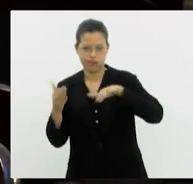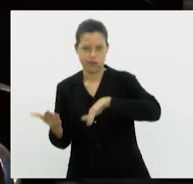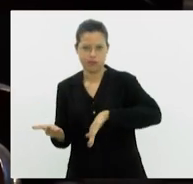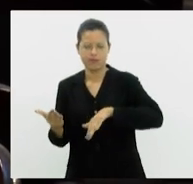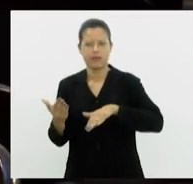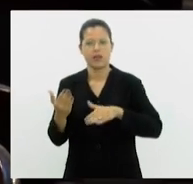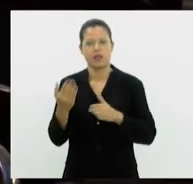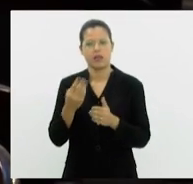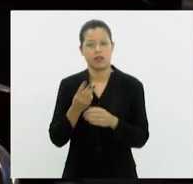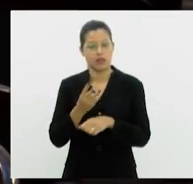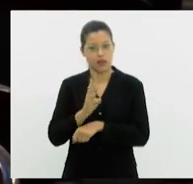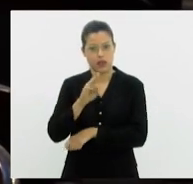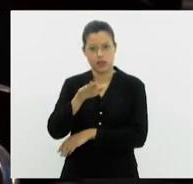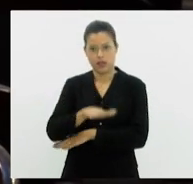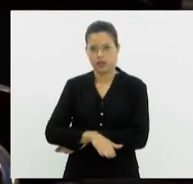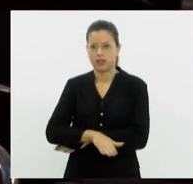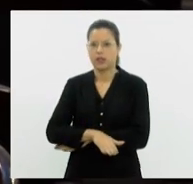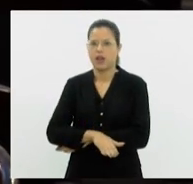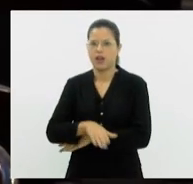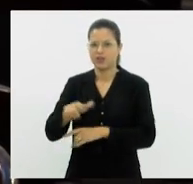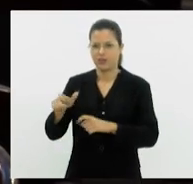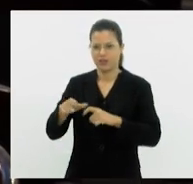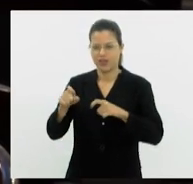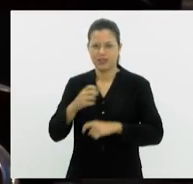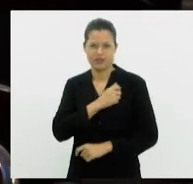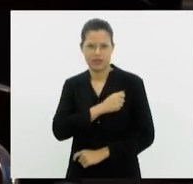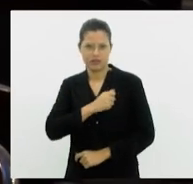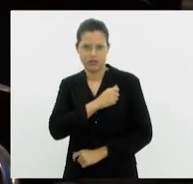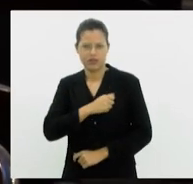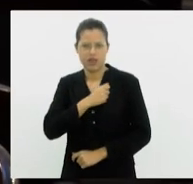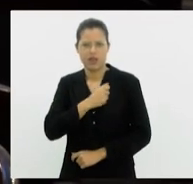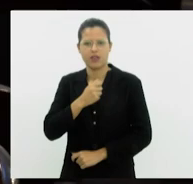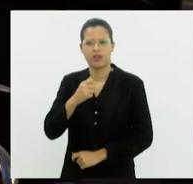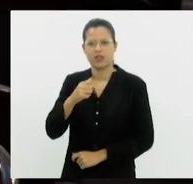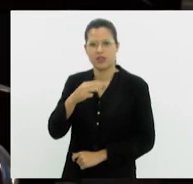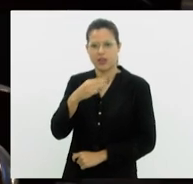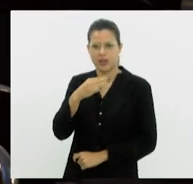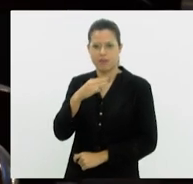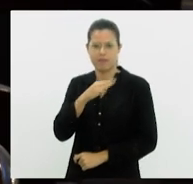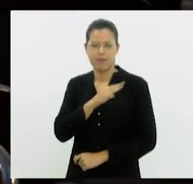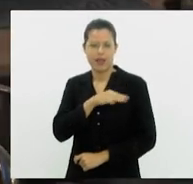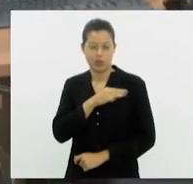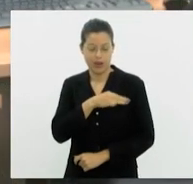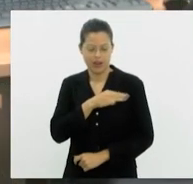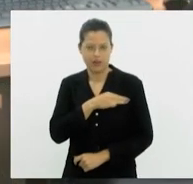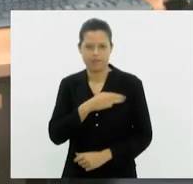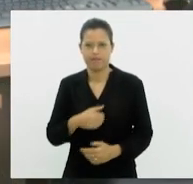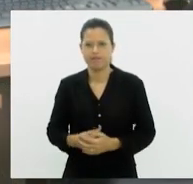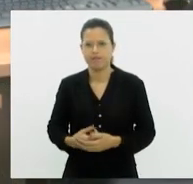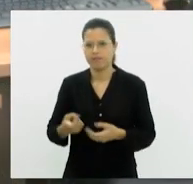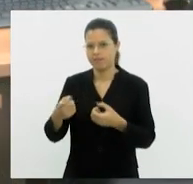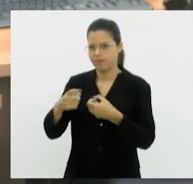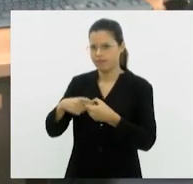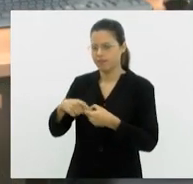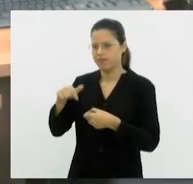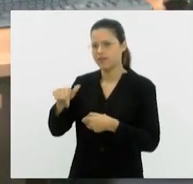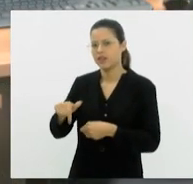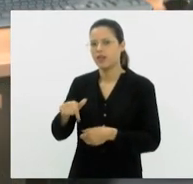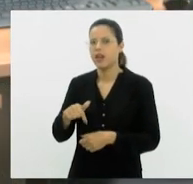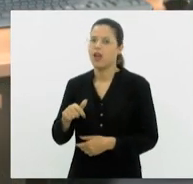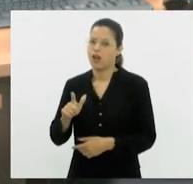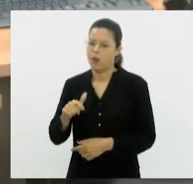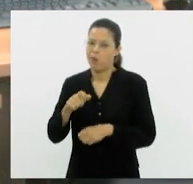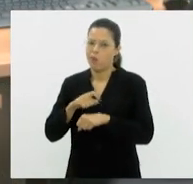tarde, no Jardim da Saudade, em Madureira. Vicente, voltamos com você no estúdio. Obrigado, PV. É um momento de muita dor.